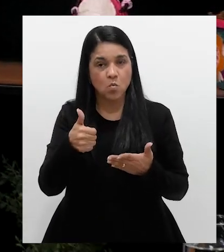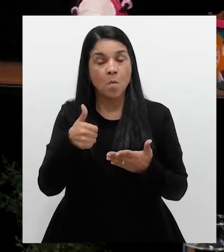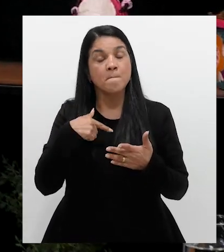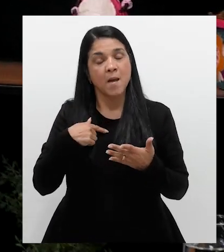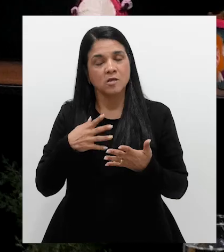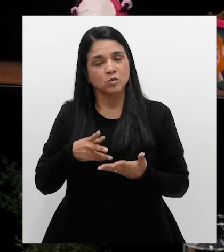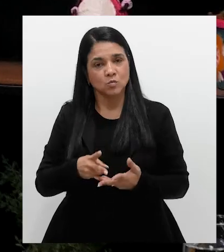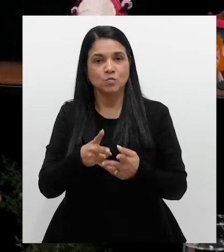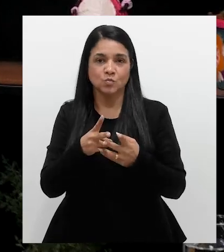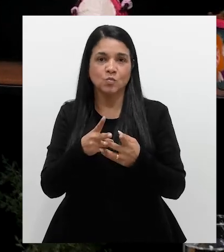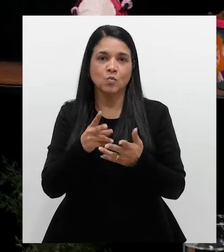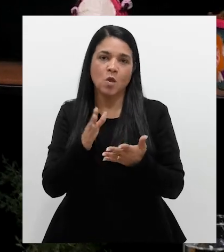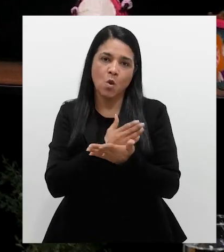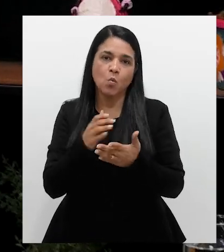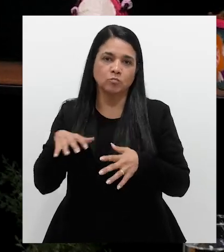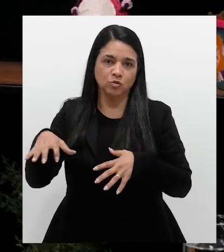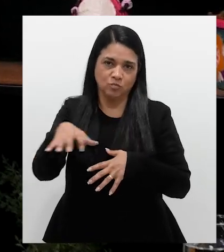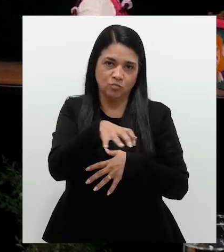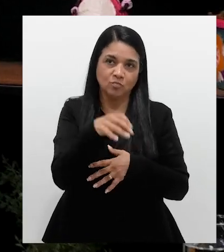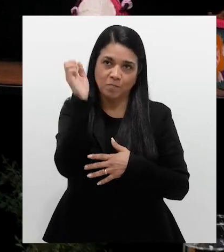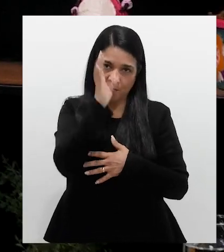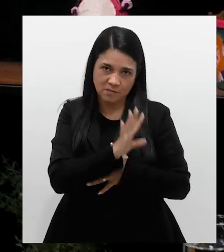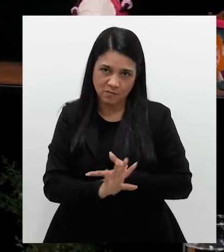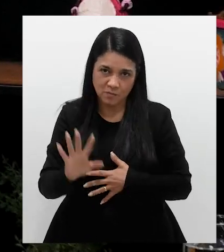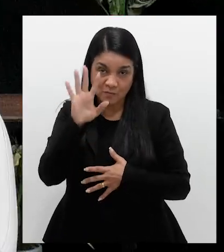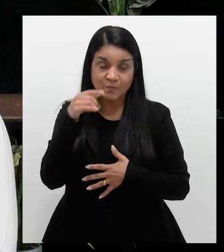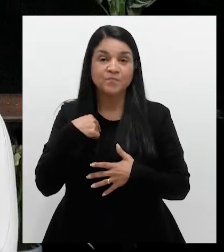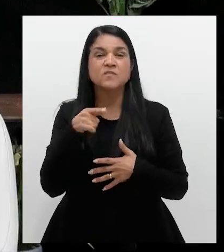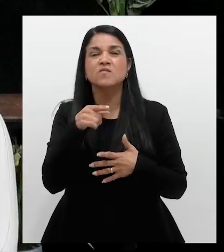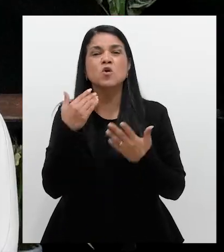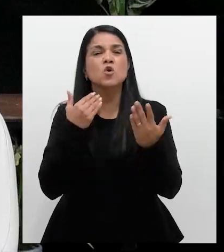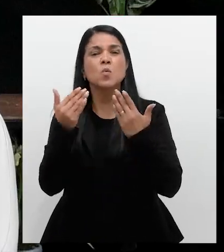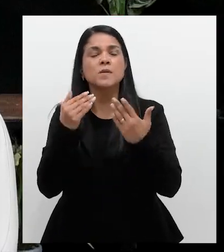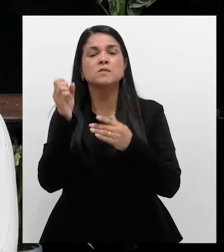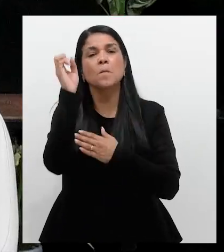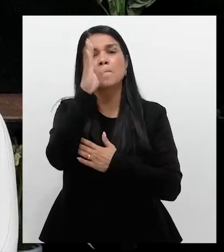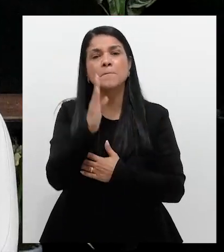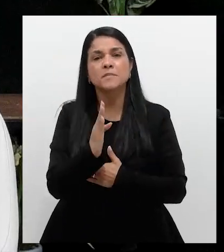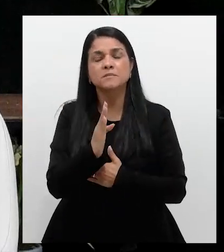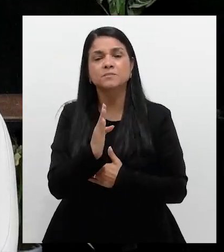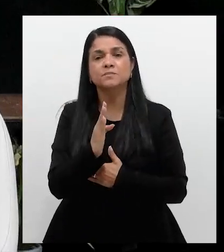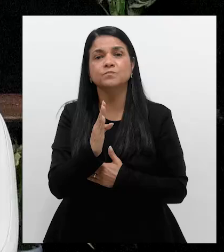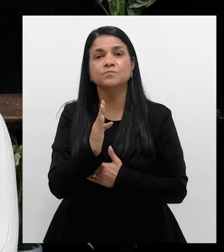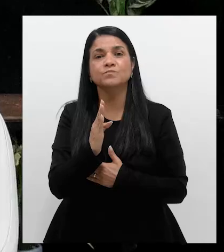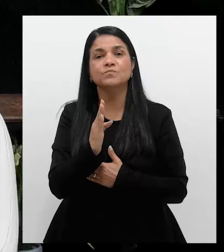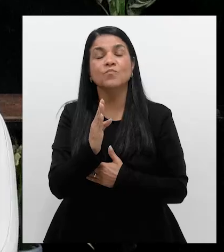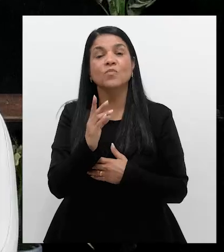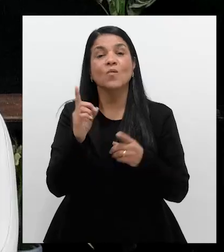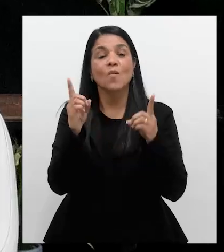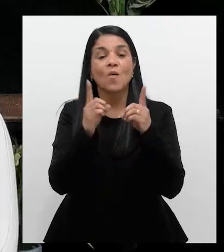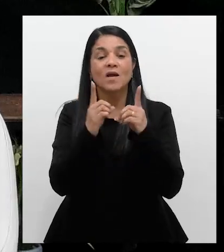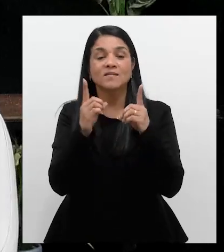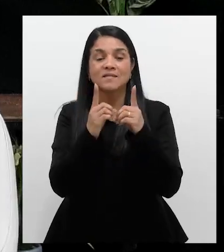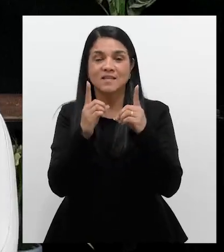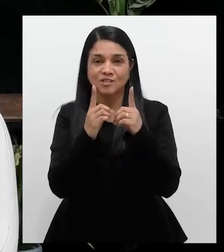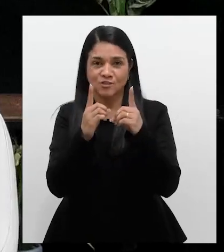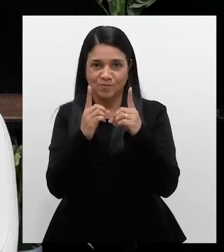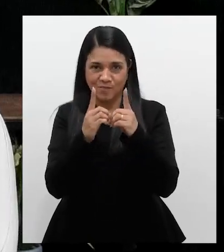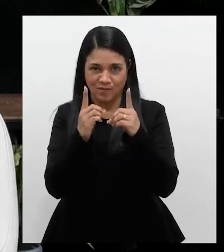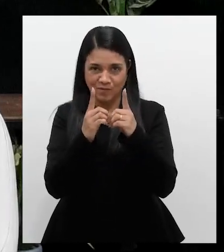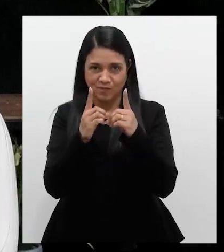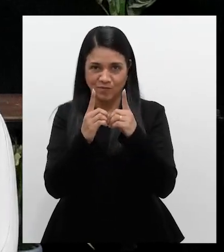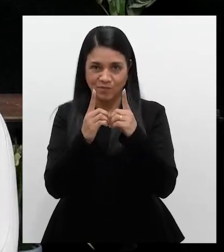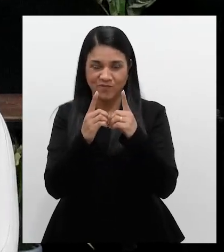ainda persiste em algumas regiões aí do país. Que comparação o senhor faria do Brasil, né, em relação ao atendimento